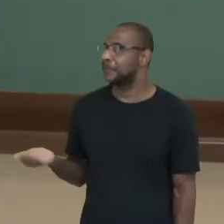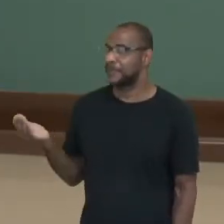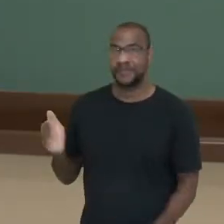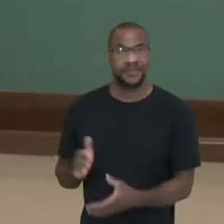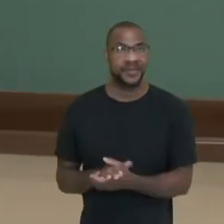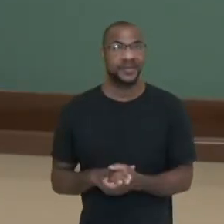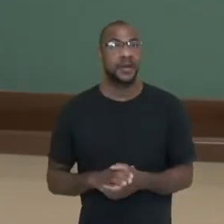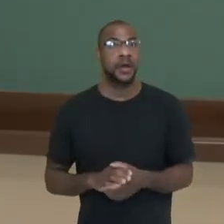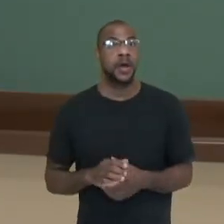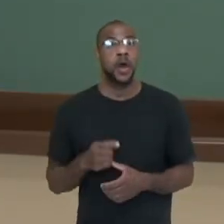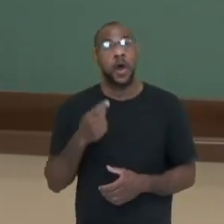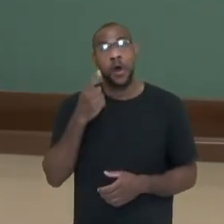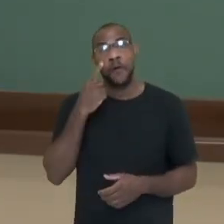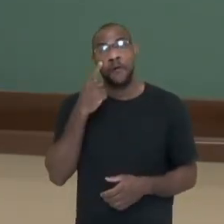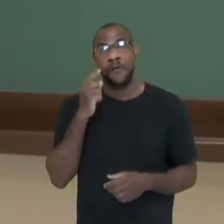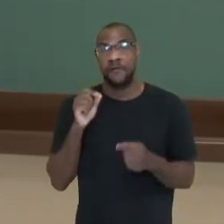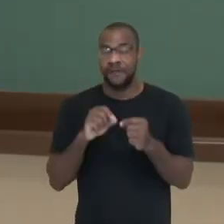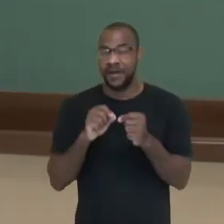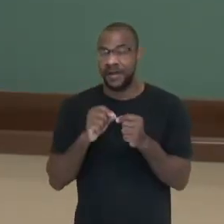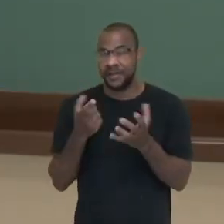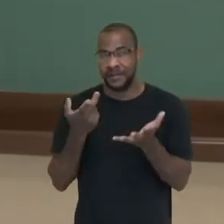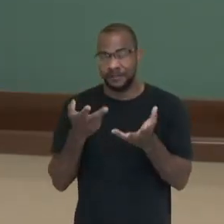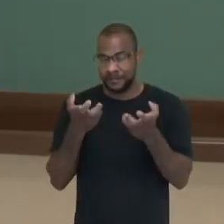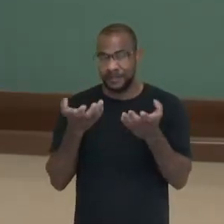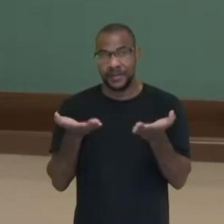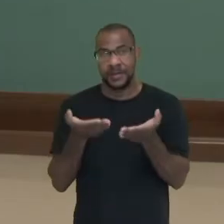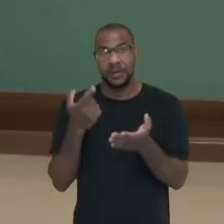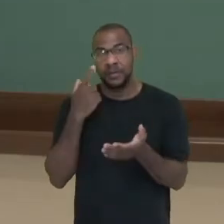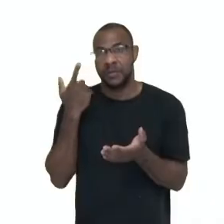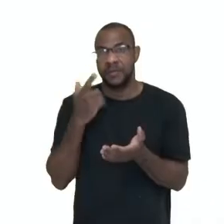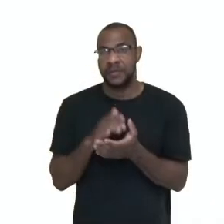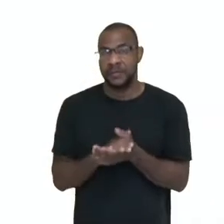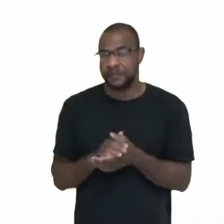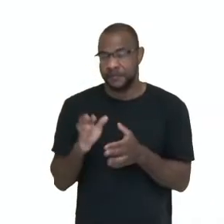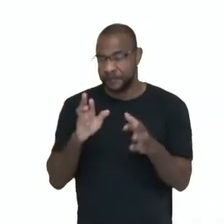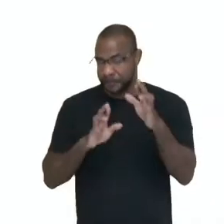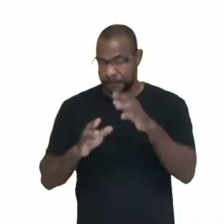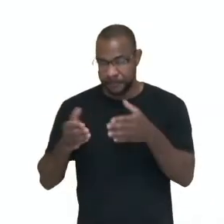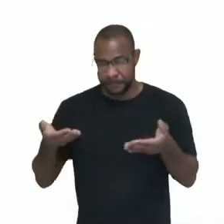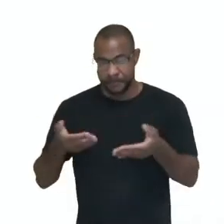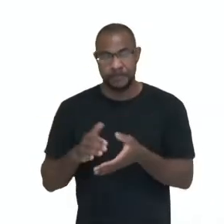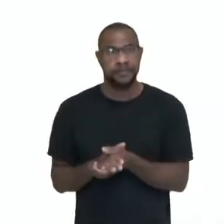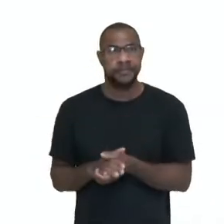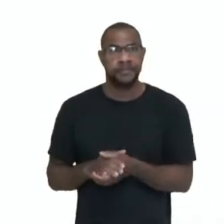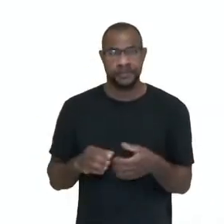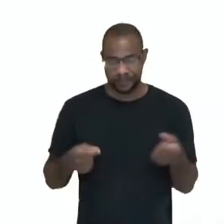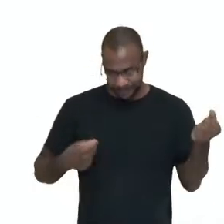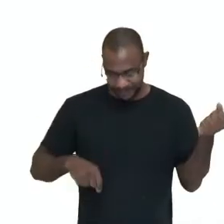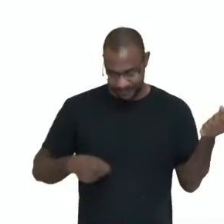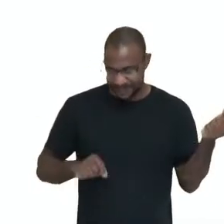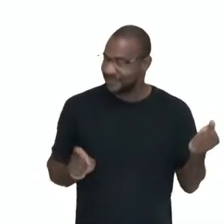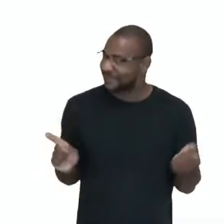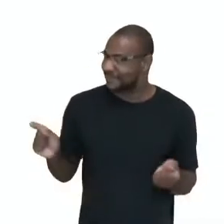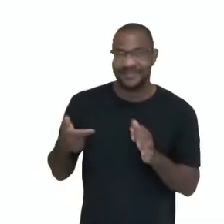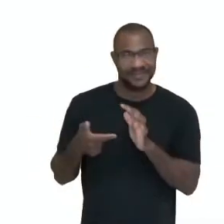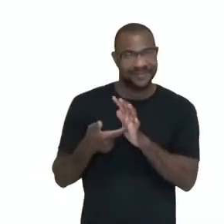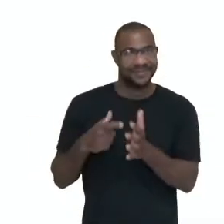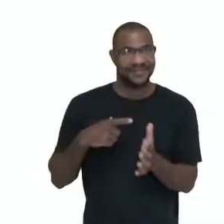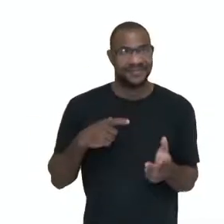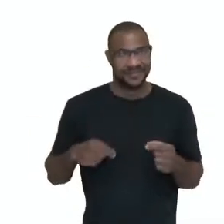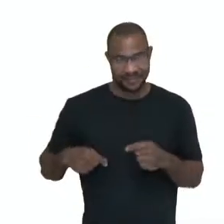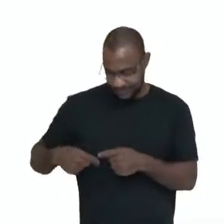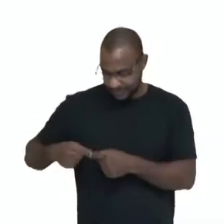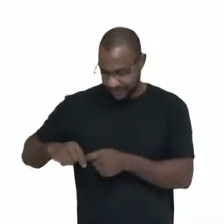essa parte, vamos fazer uma análise aqui do nosso velho e querido violão. Pessoal, aquilo que eu mencionei, tem a parte que é